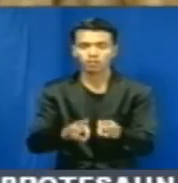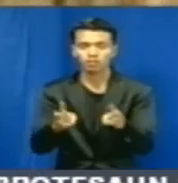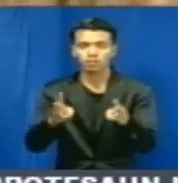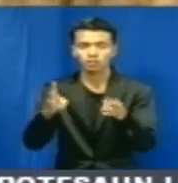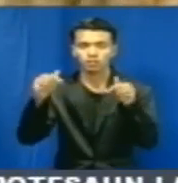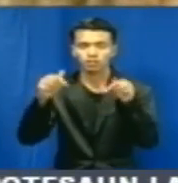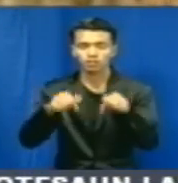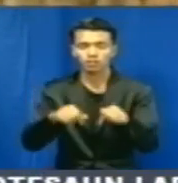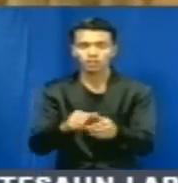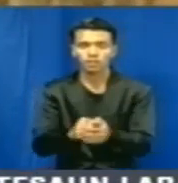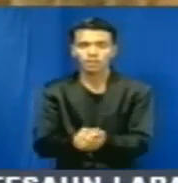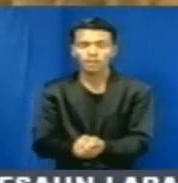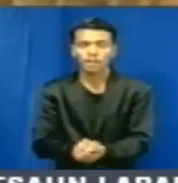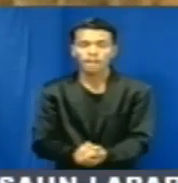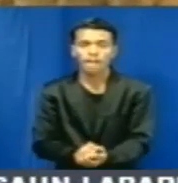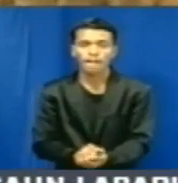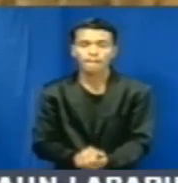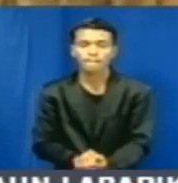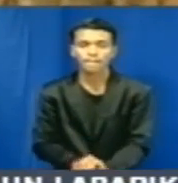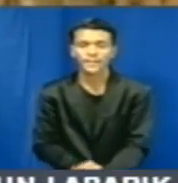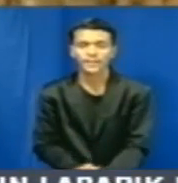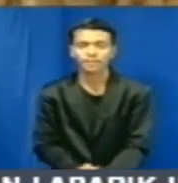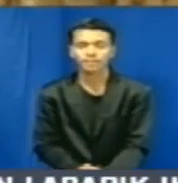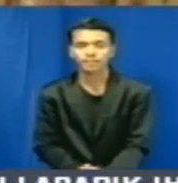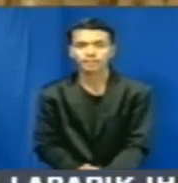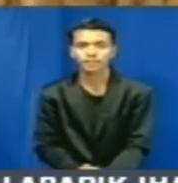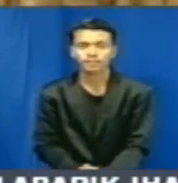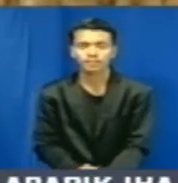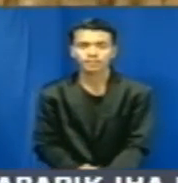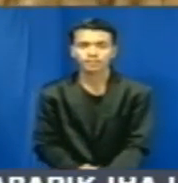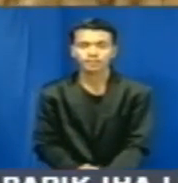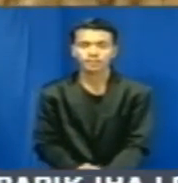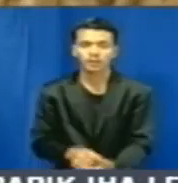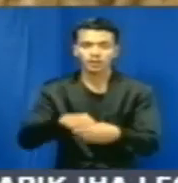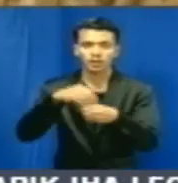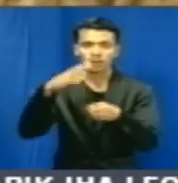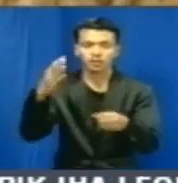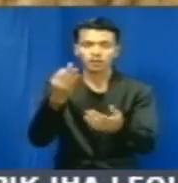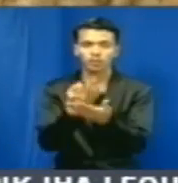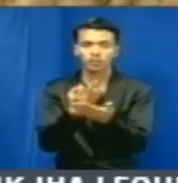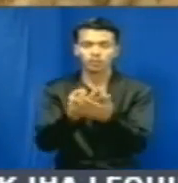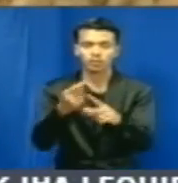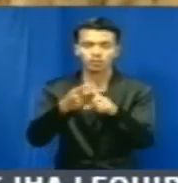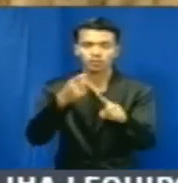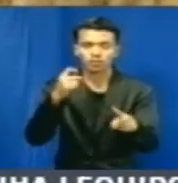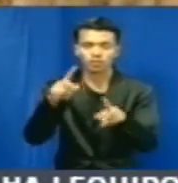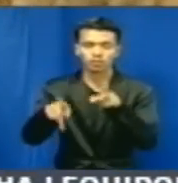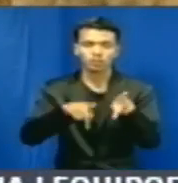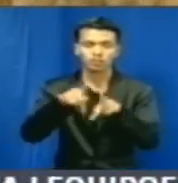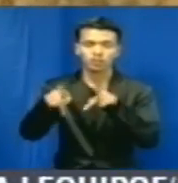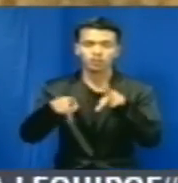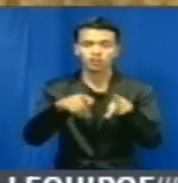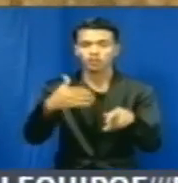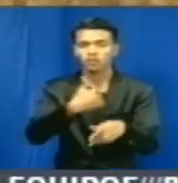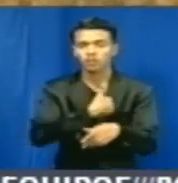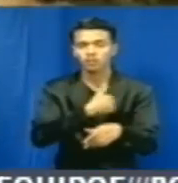Kira hal distansi saya na 9 kilometer atas dua ni asai untuk asai sekunder asai. Ya sila kita